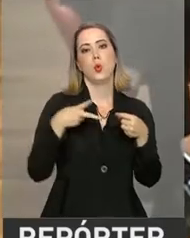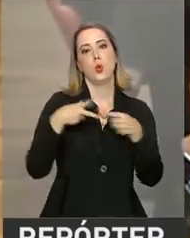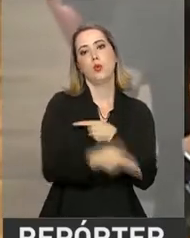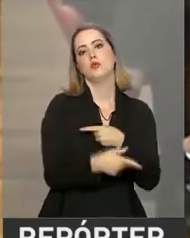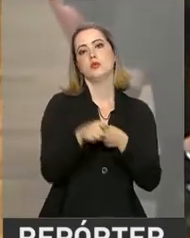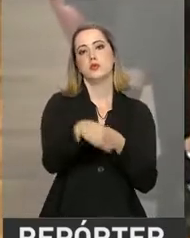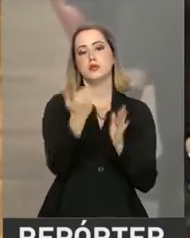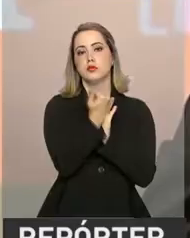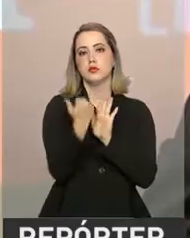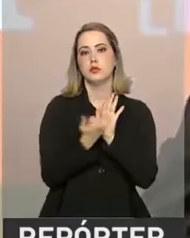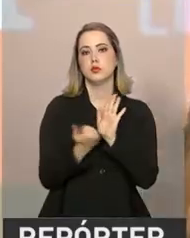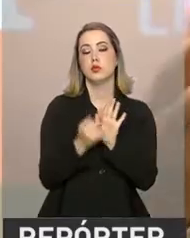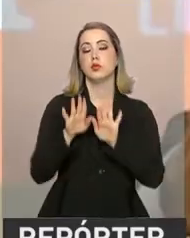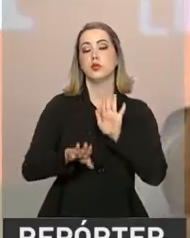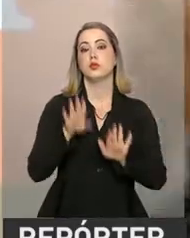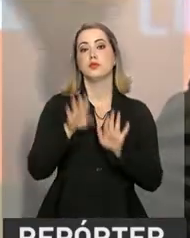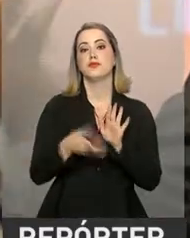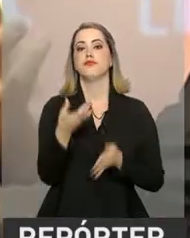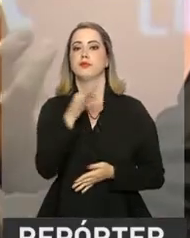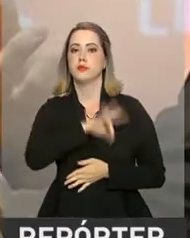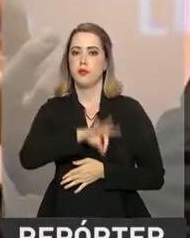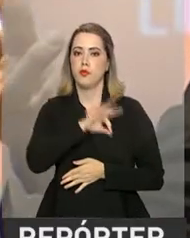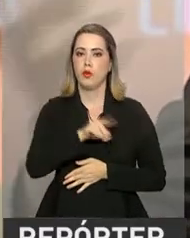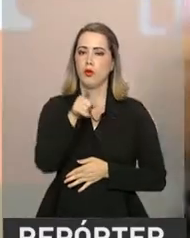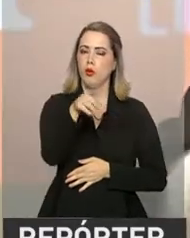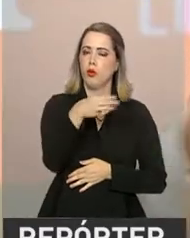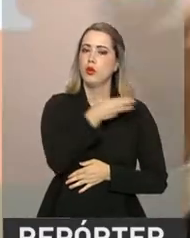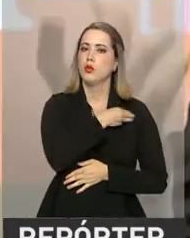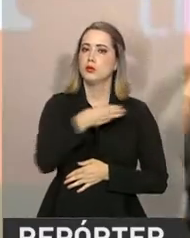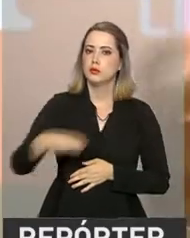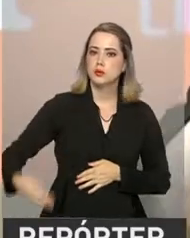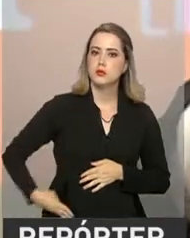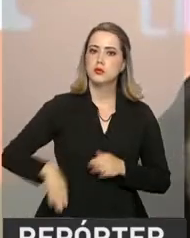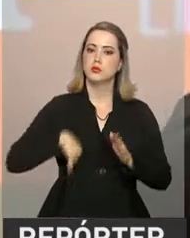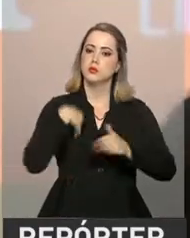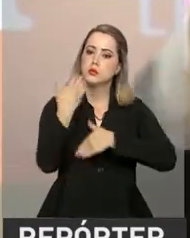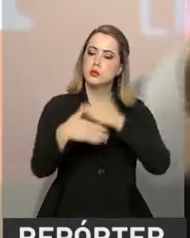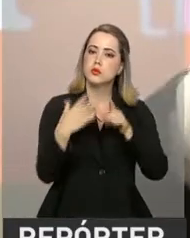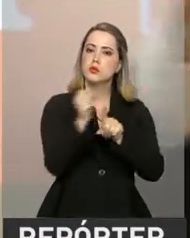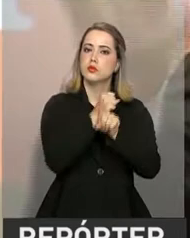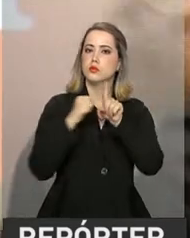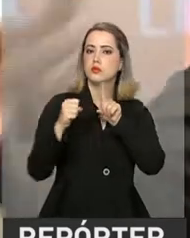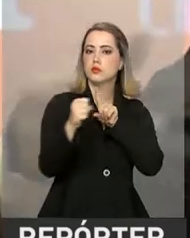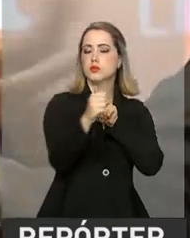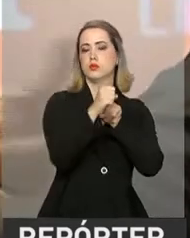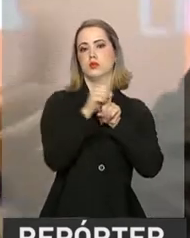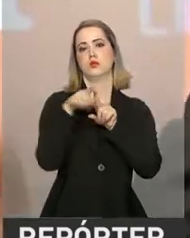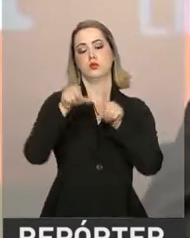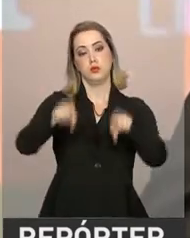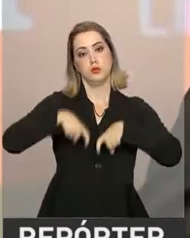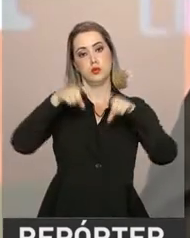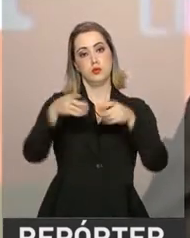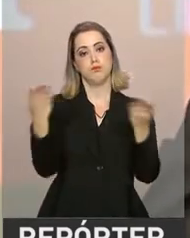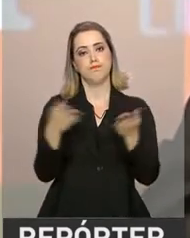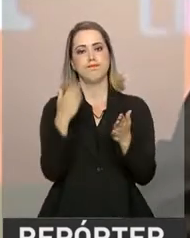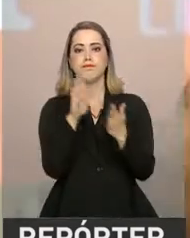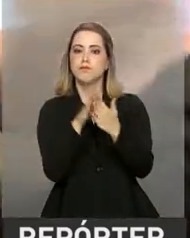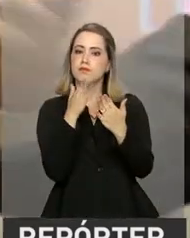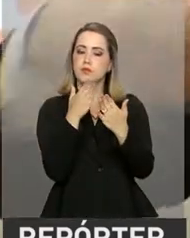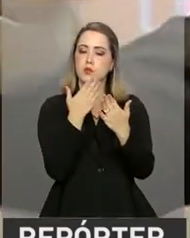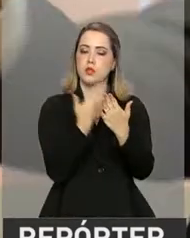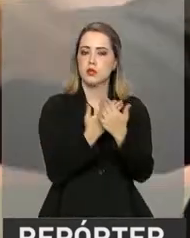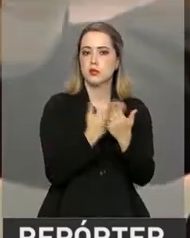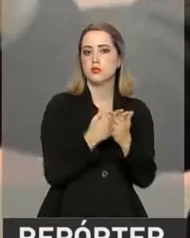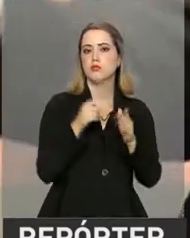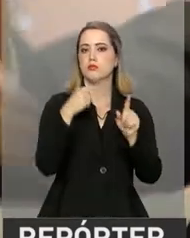dependendo da renda segundo o ministro do desenvolvimento social e agrário o governo está estudando as mudanças que vão ser